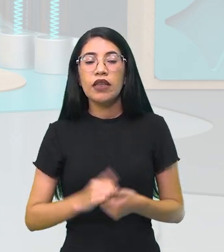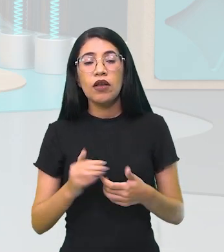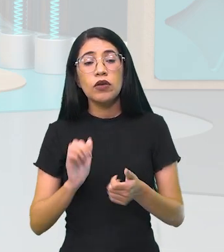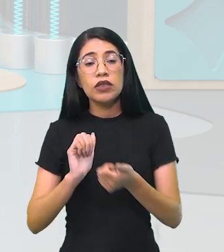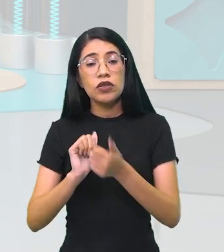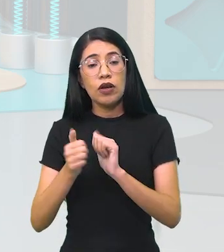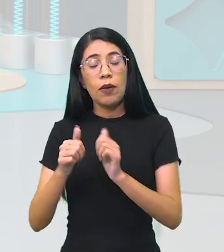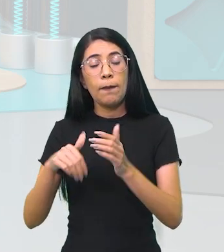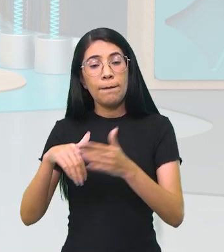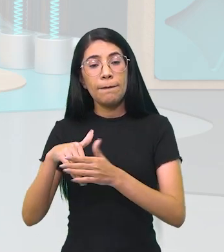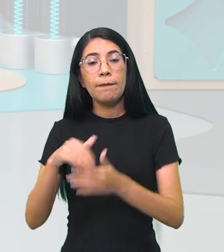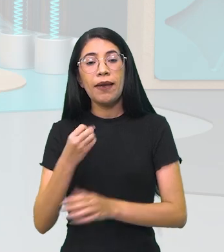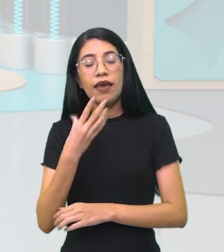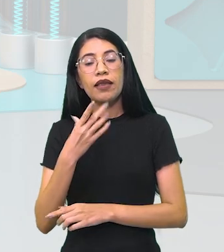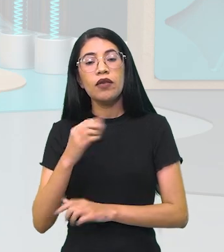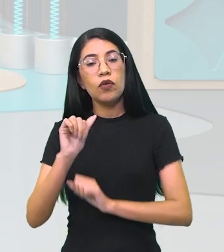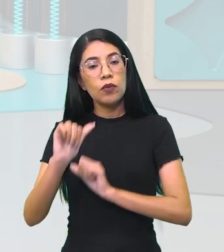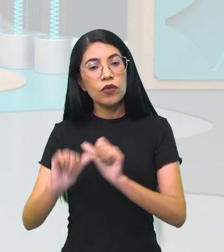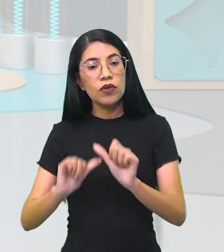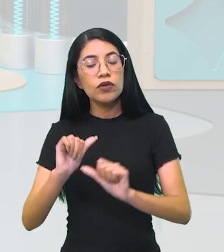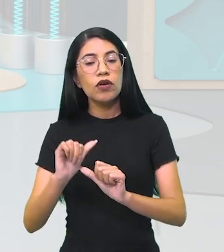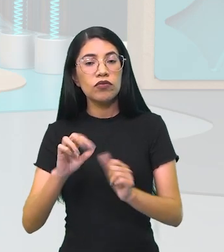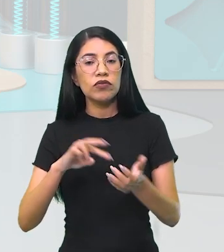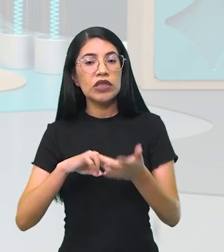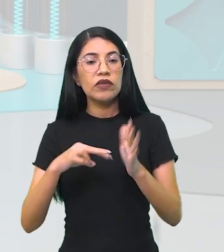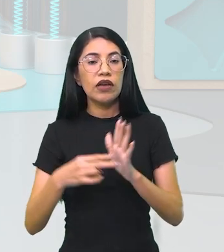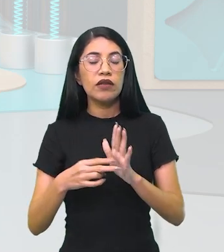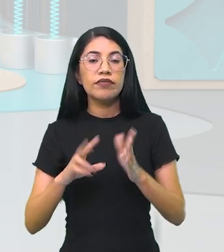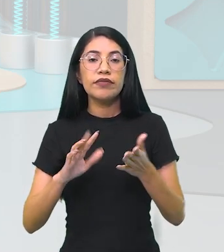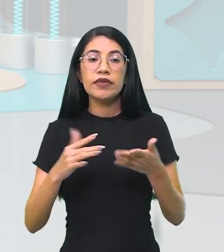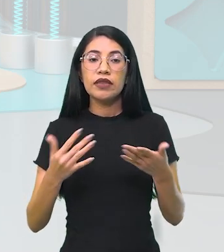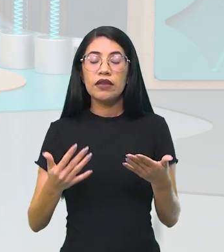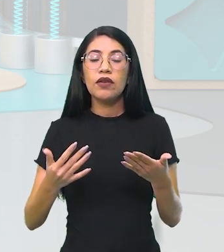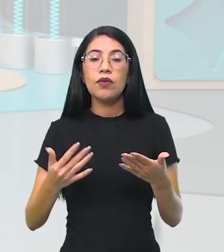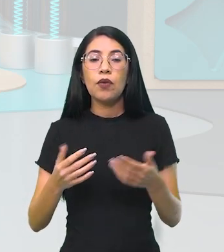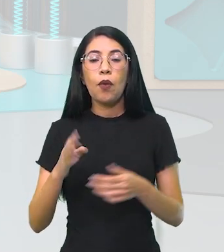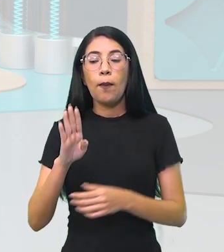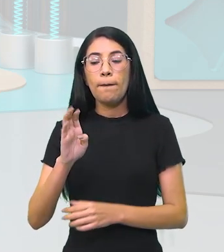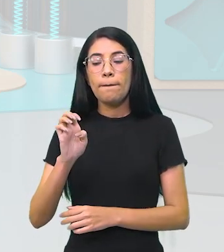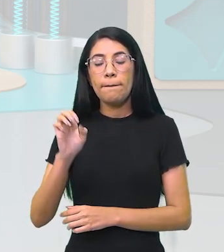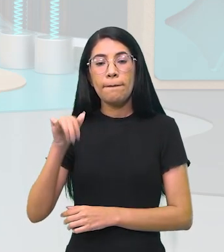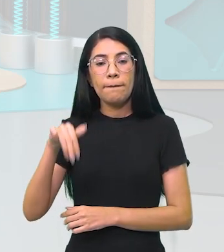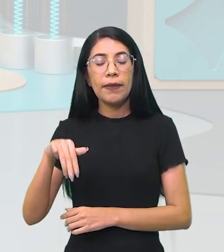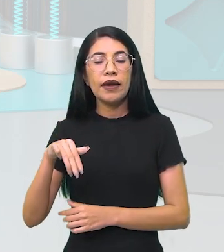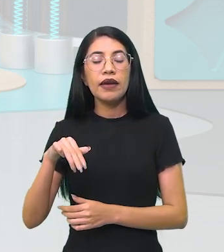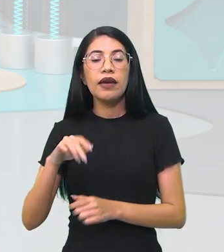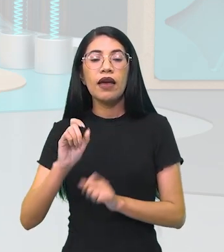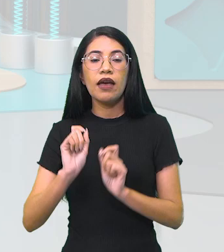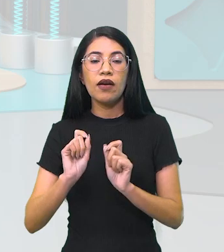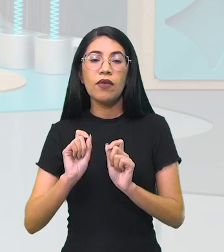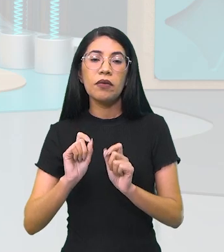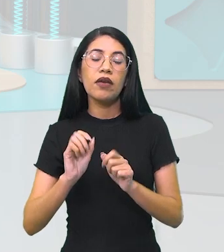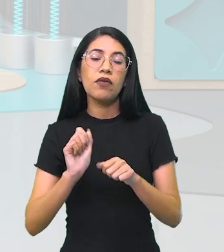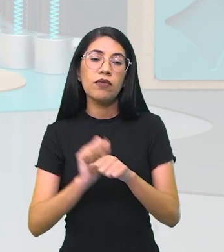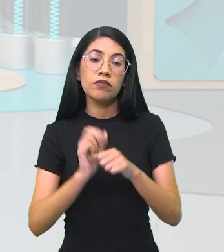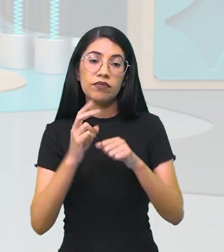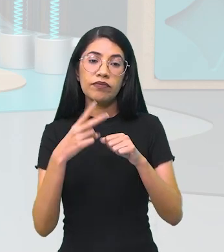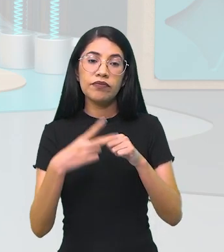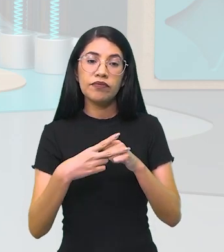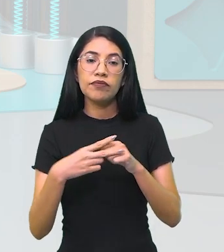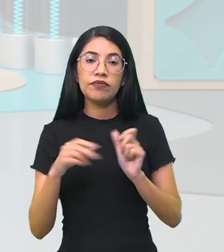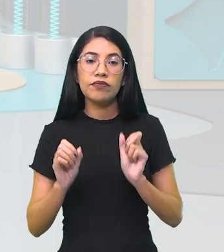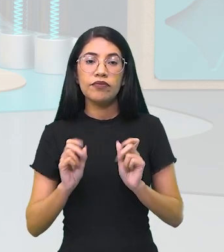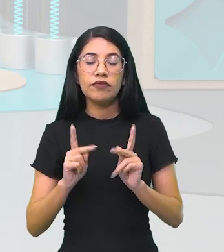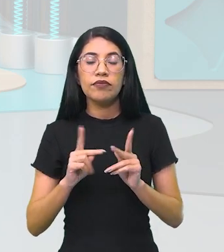jogaram bem. Então, eu tive uma alteração de sentido. Logo, a palavra bem é um advérbio,